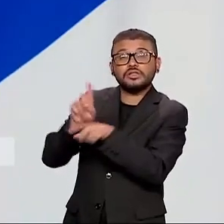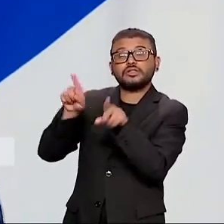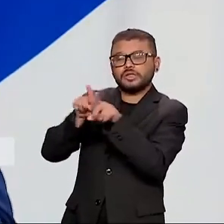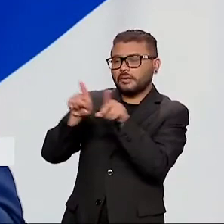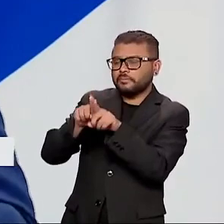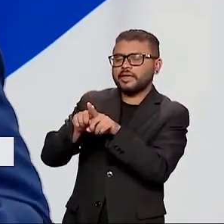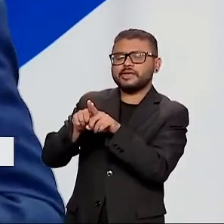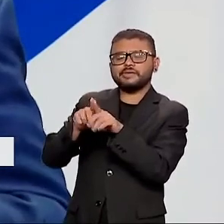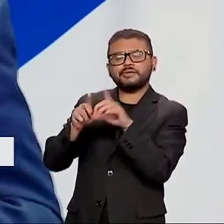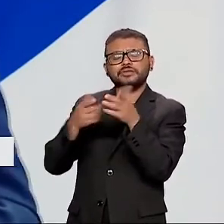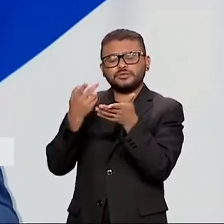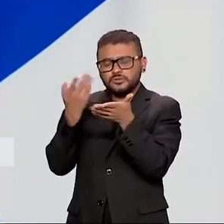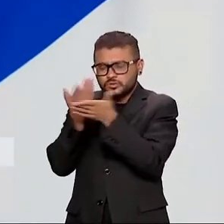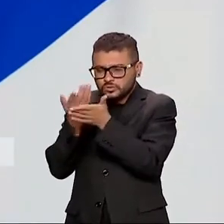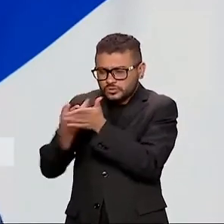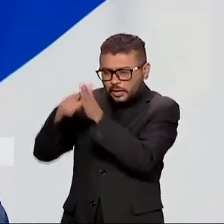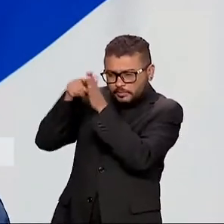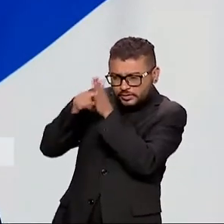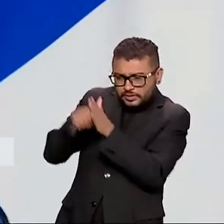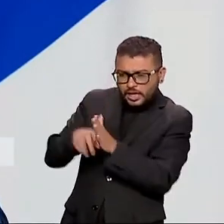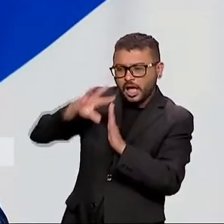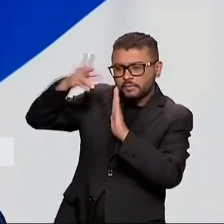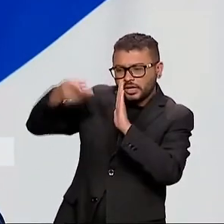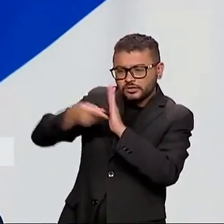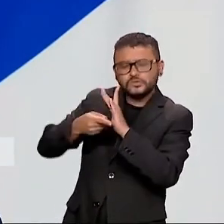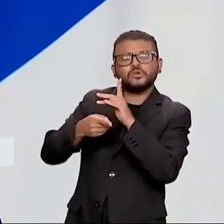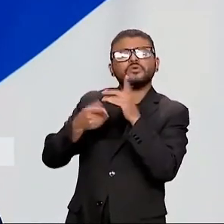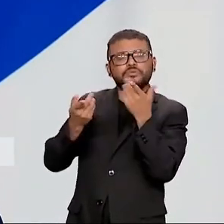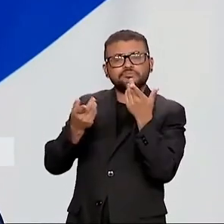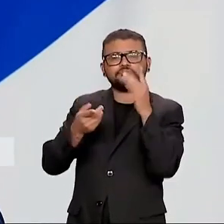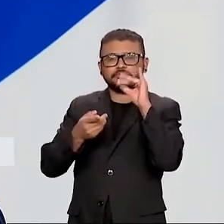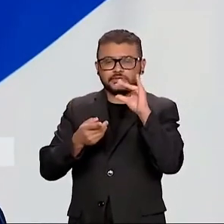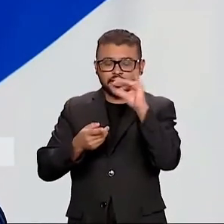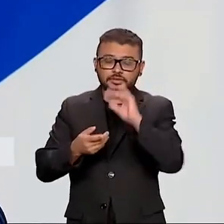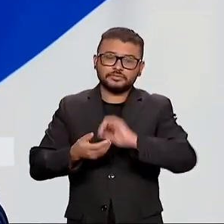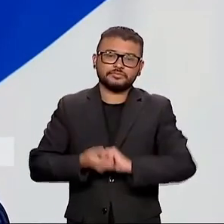explorar cientificamente a riqueza da biodiversidade da Amazônia.